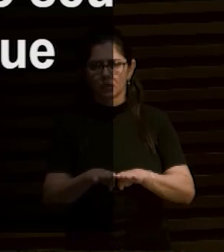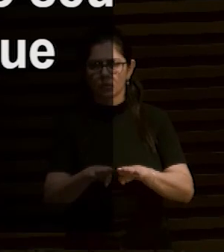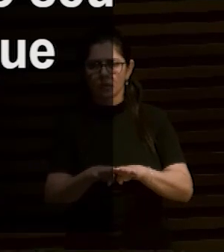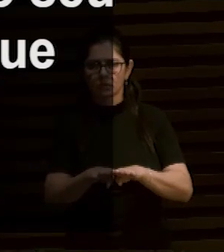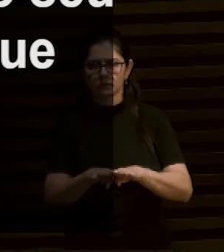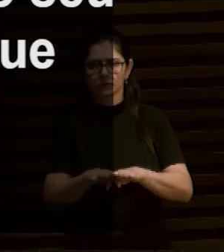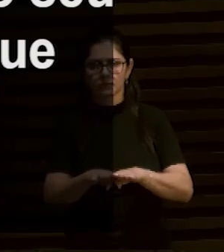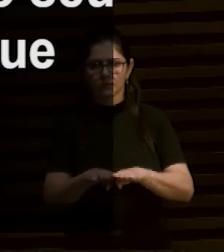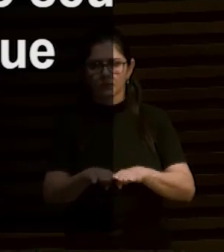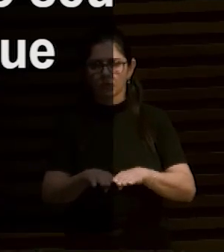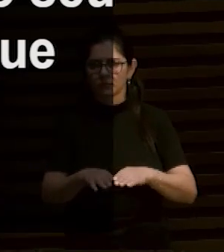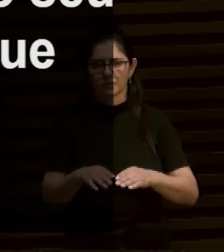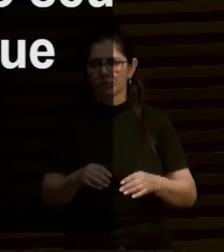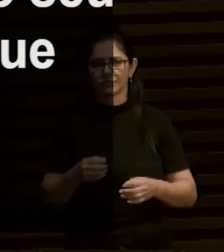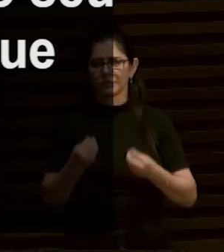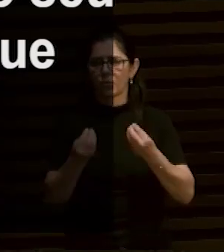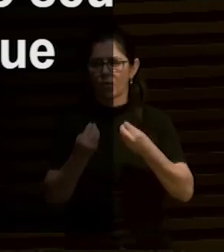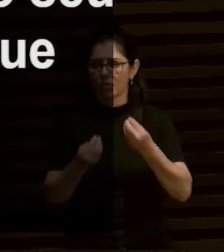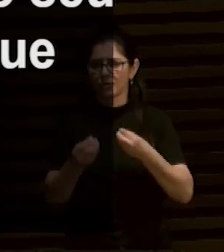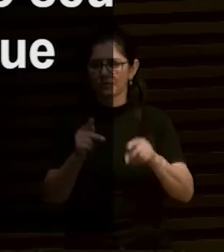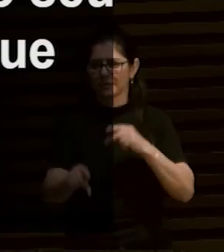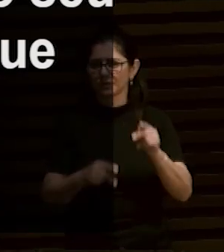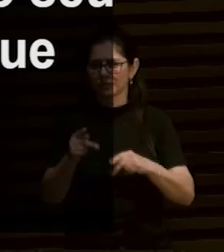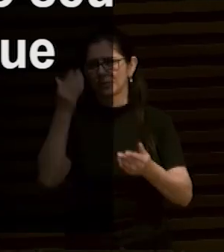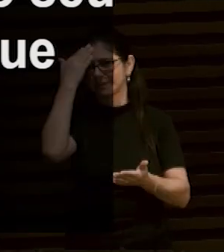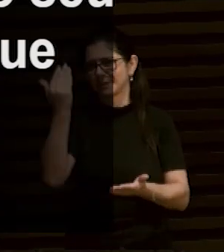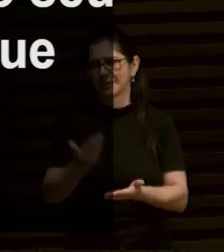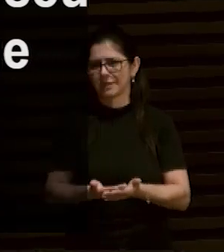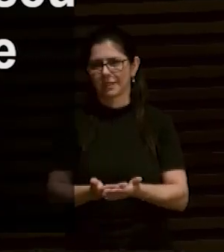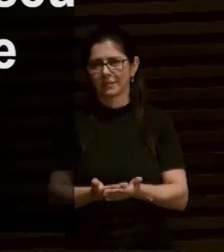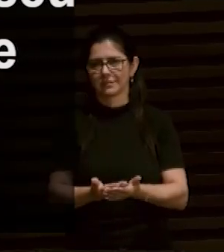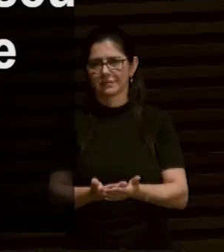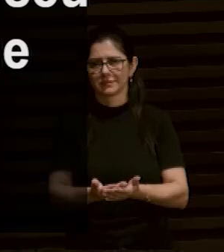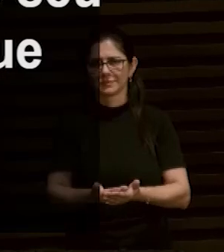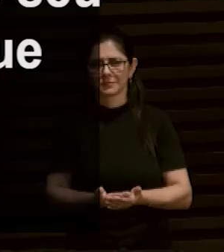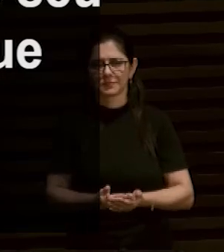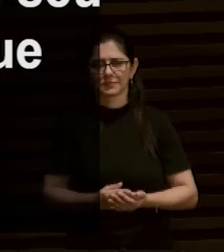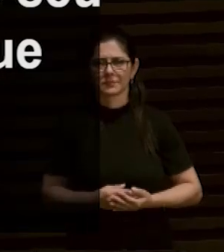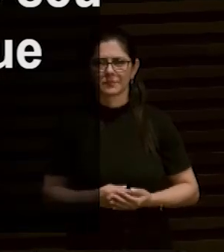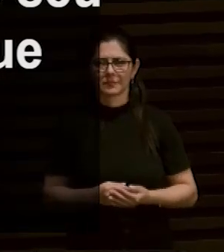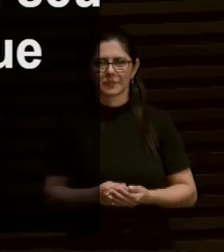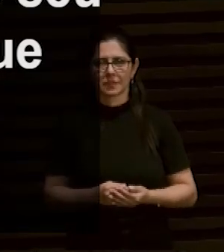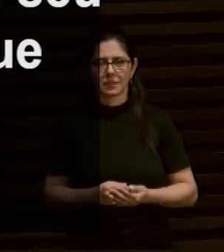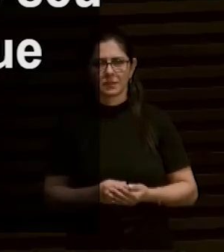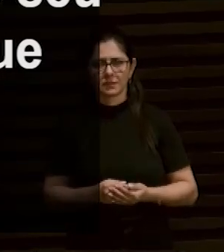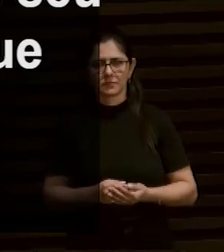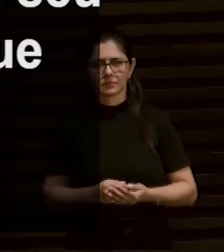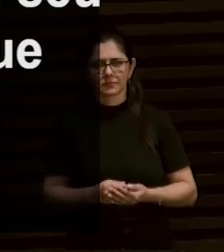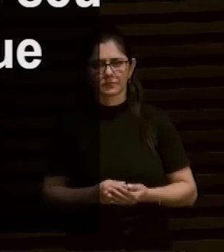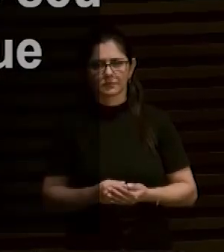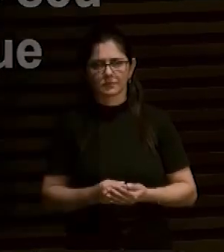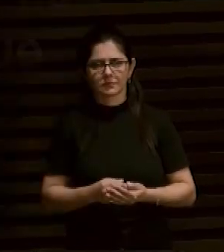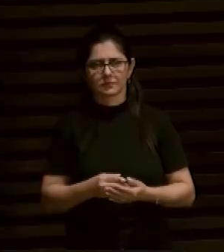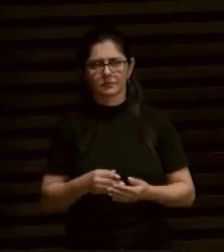salvou todo aquele povo. E para a gente poder recapitular, antes da gente entrar de forma mais profunda no texto, a gente já viu